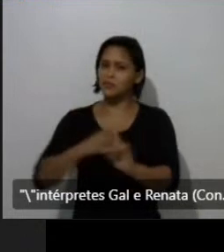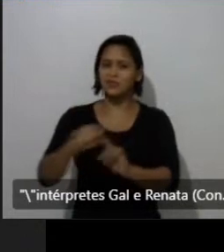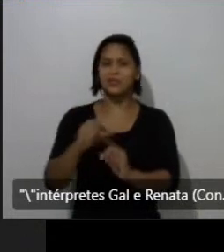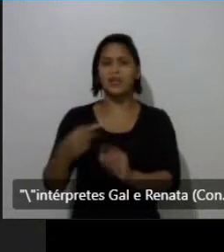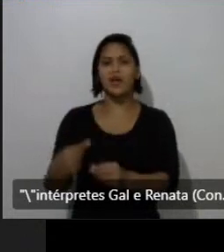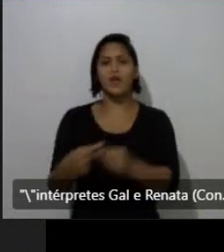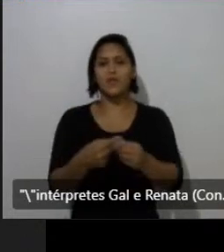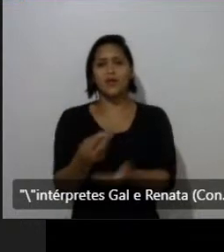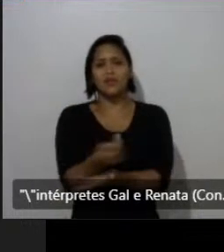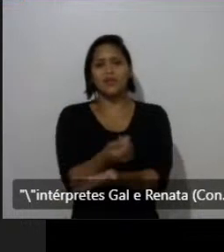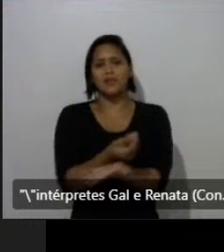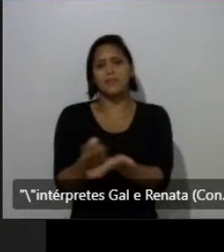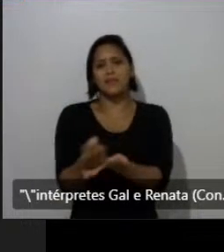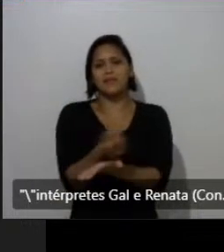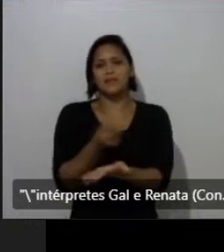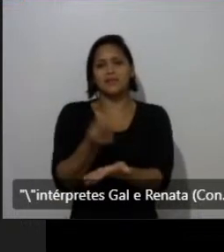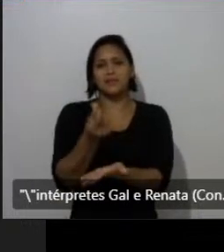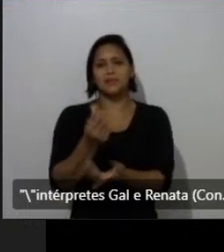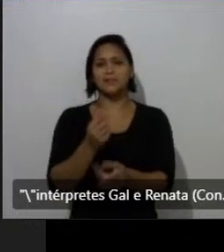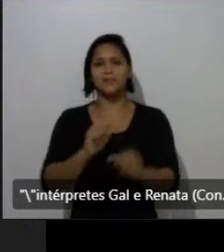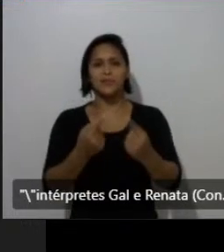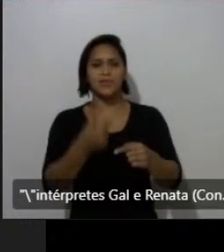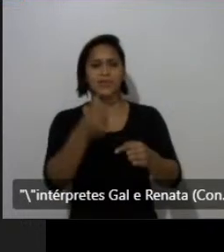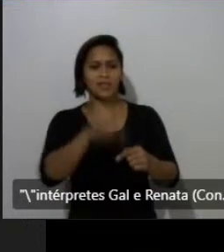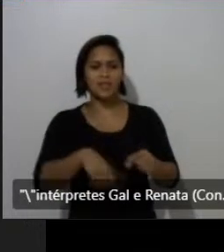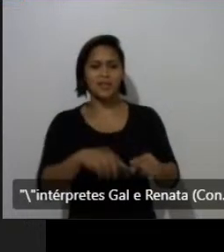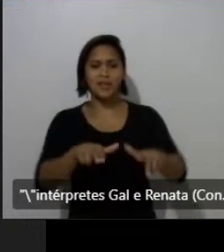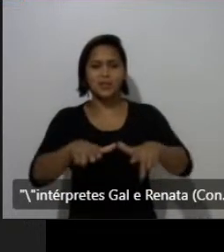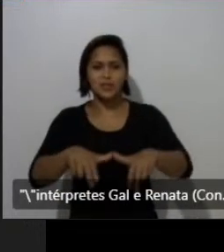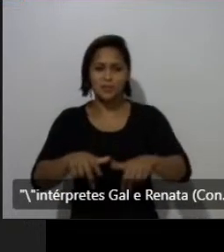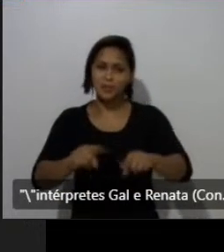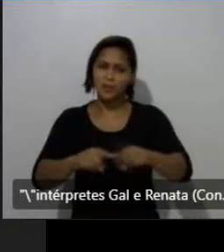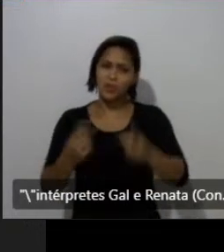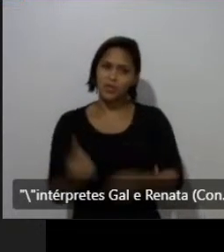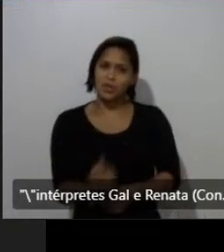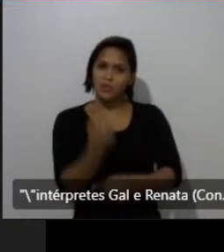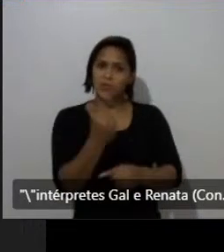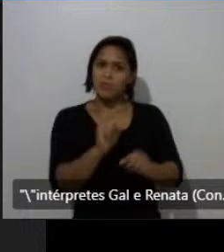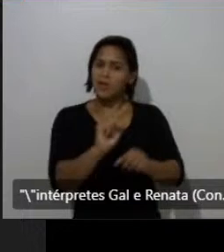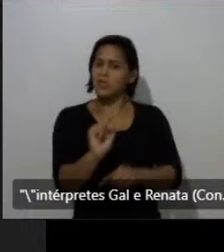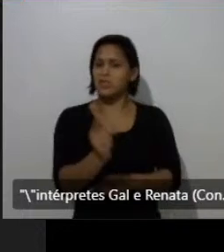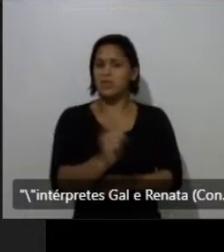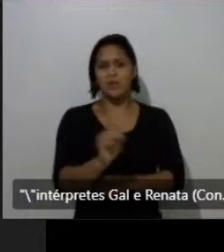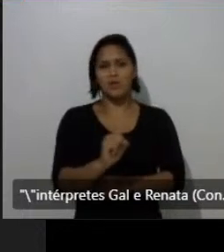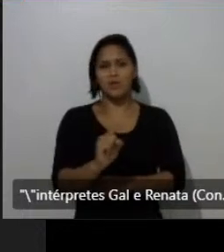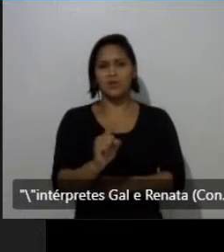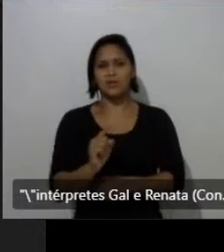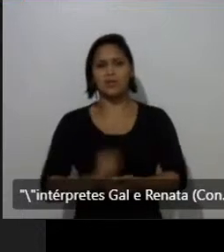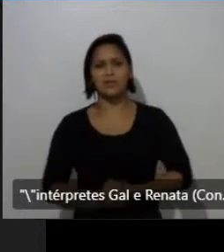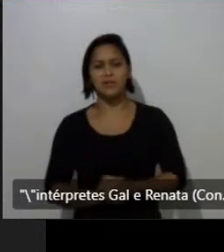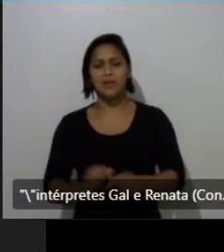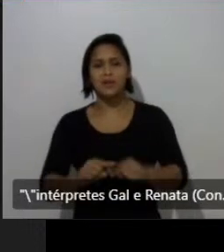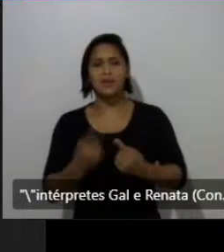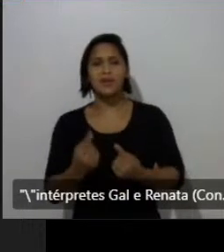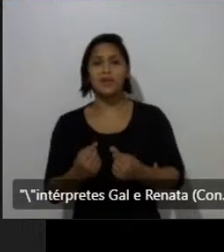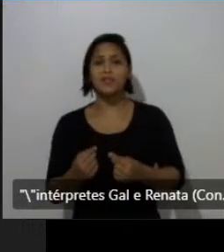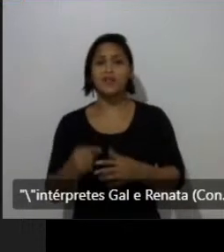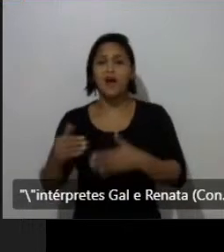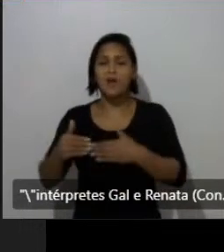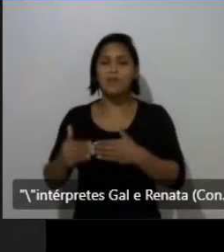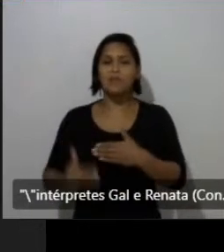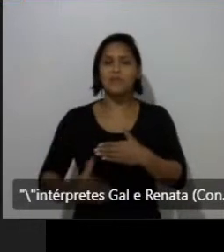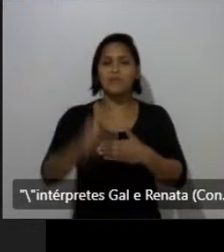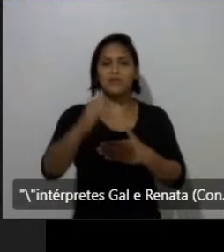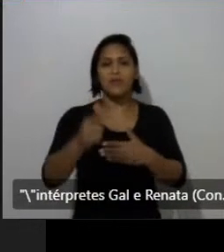urbana capitalista, que é hegemônica, mas ela não é única. Então, muito além, né,